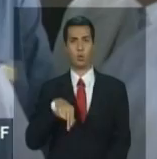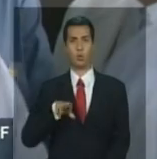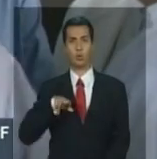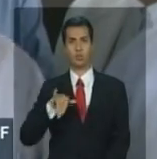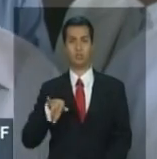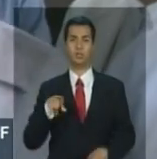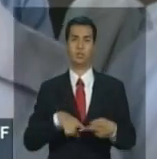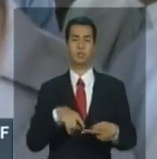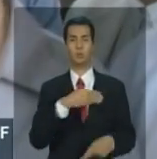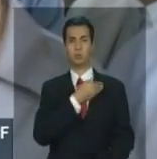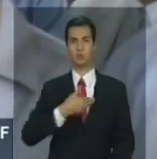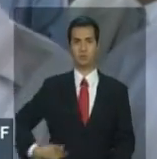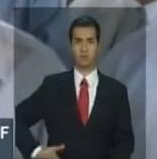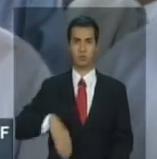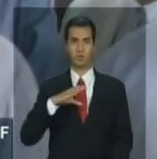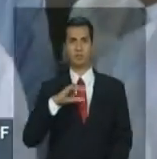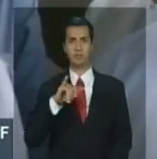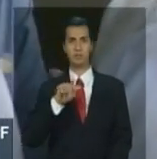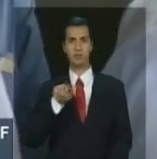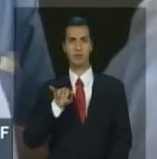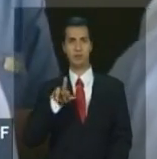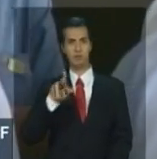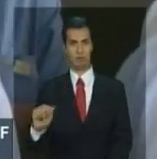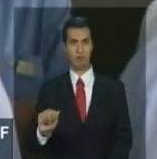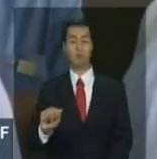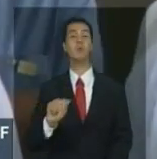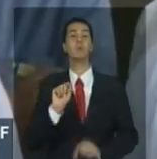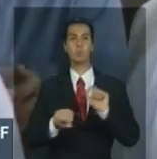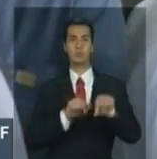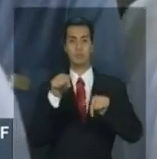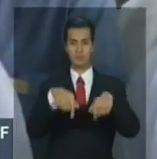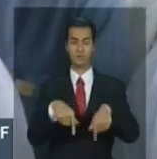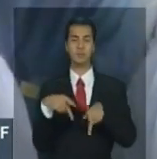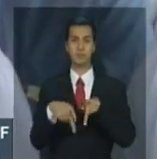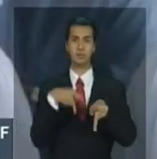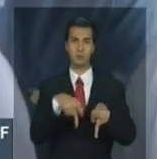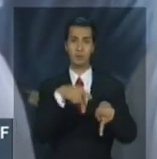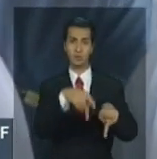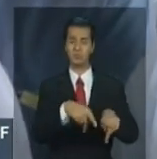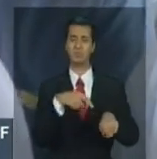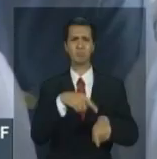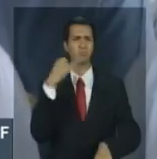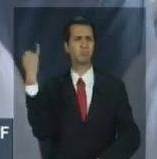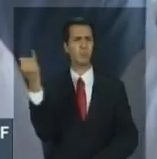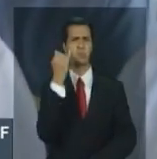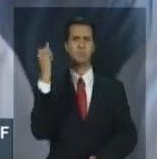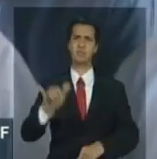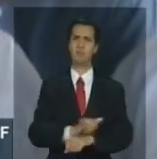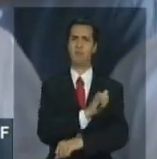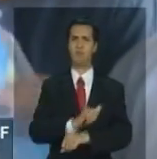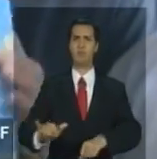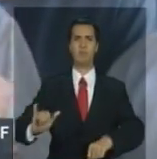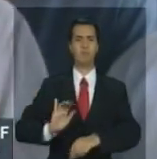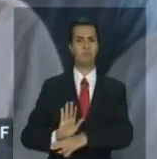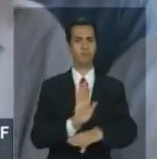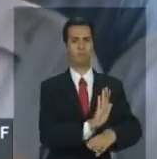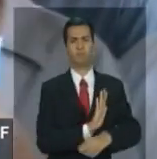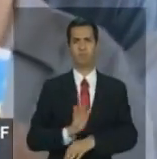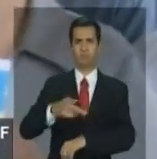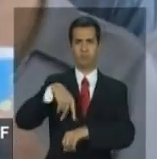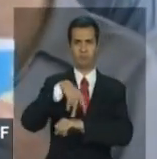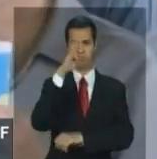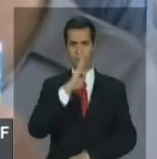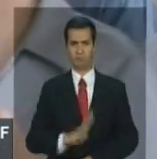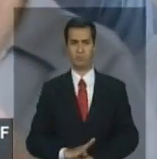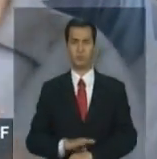para o governador Siqueira, ela é uma ferrovia estratégica para o país. Para vocês terem